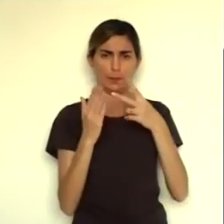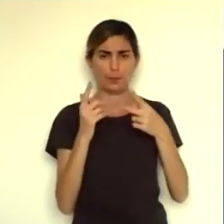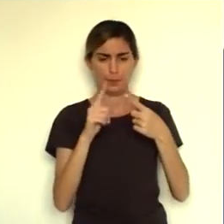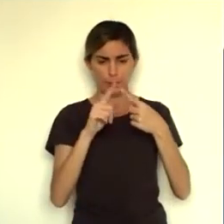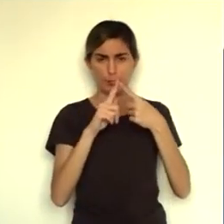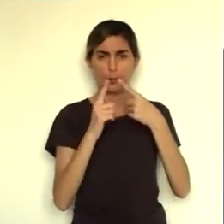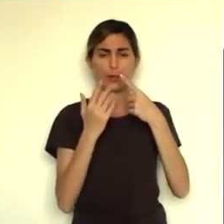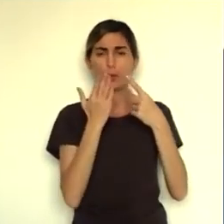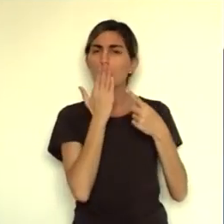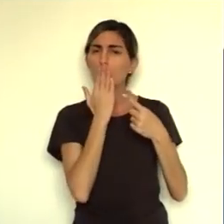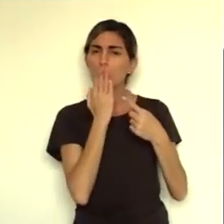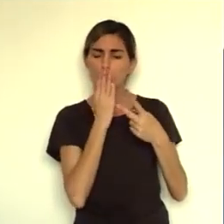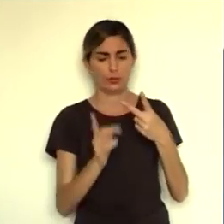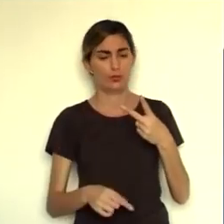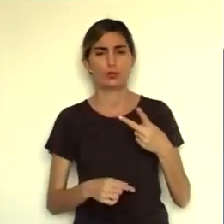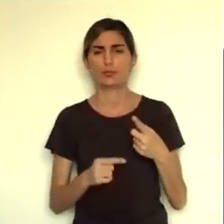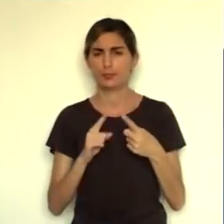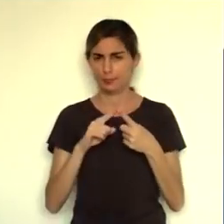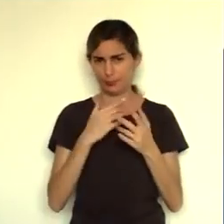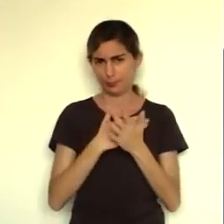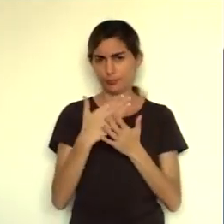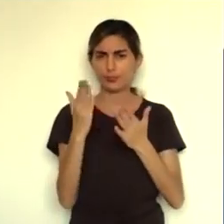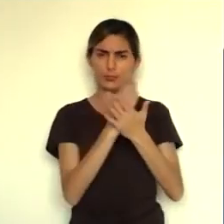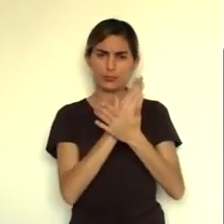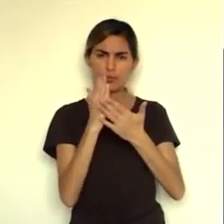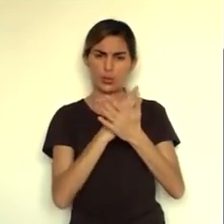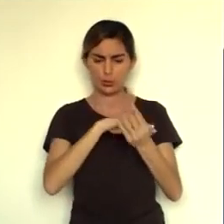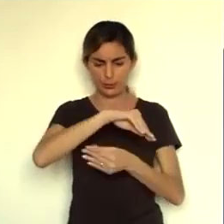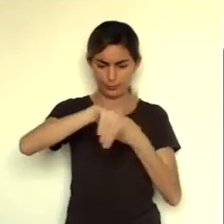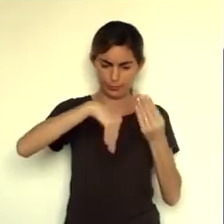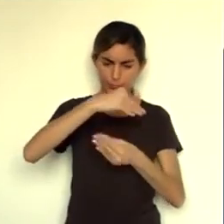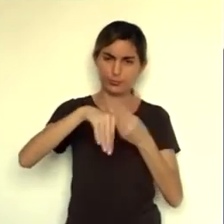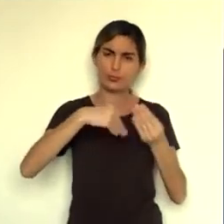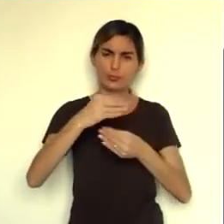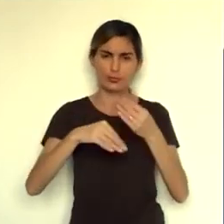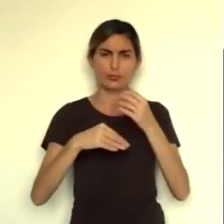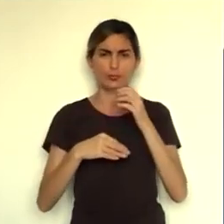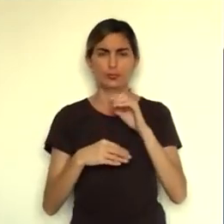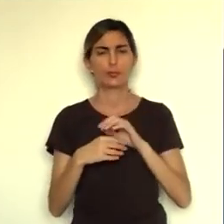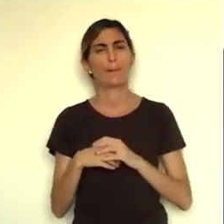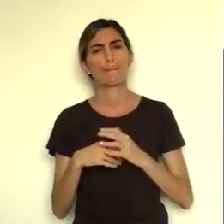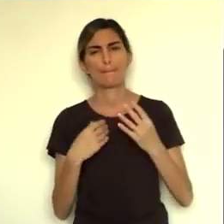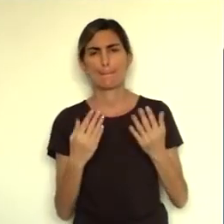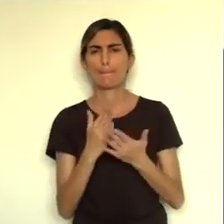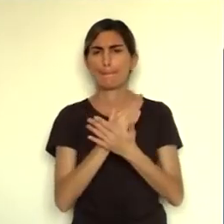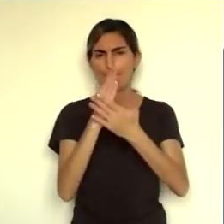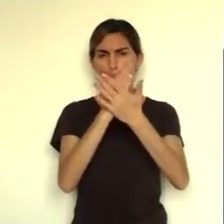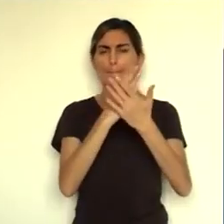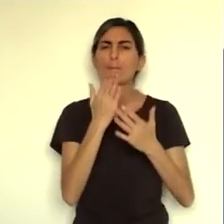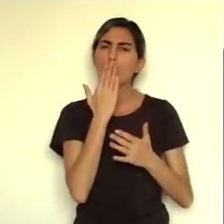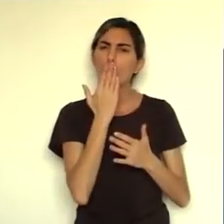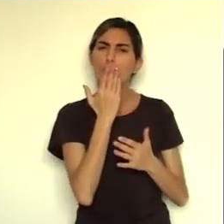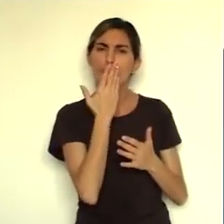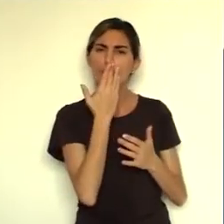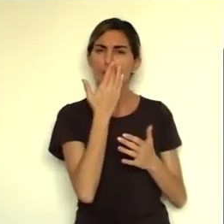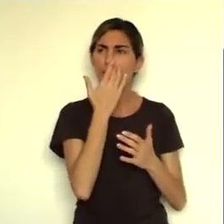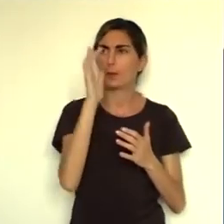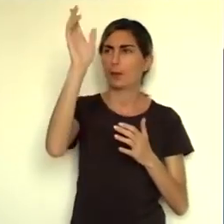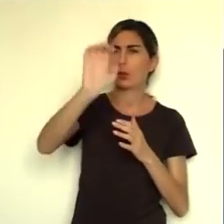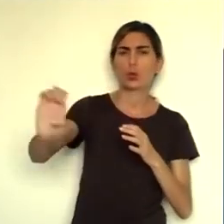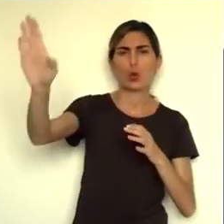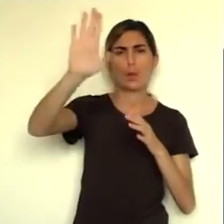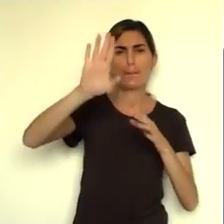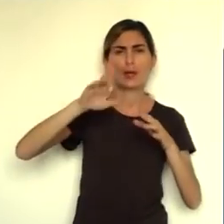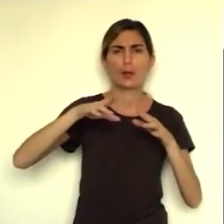indígena nativo, a gente vai ter algumas mesclagens, algumas miscigenações, né? O índio